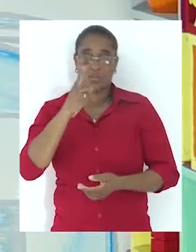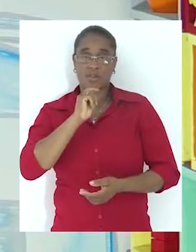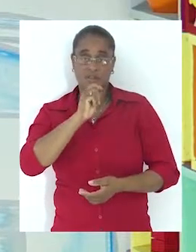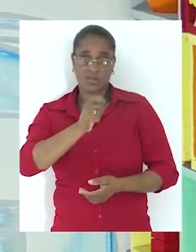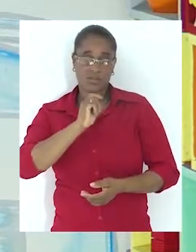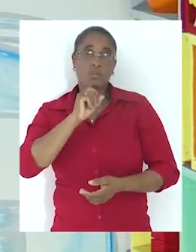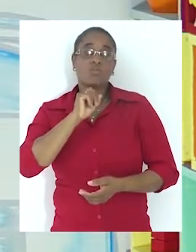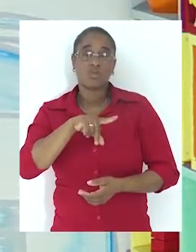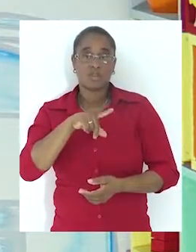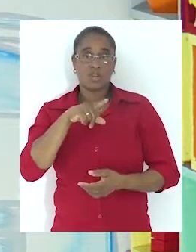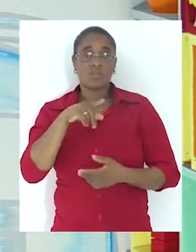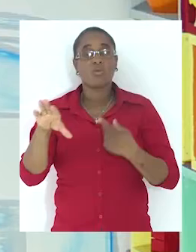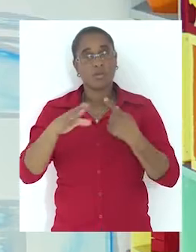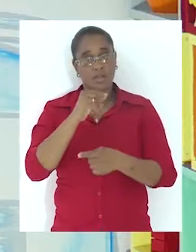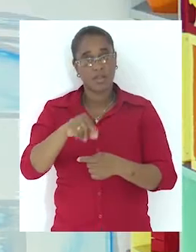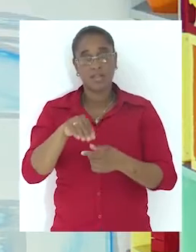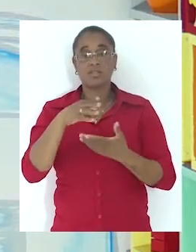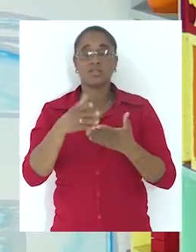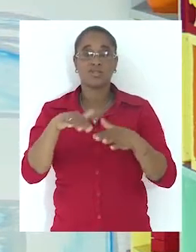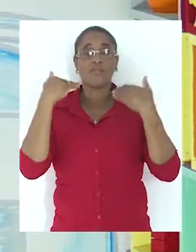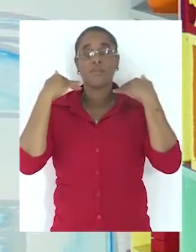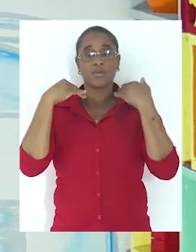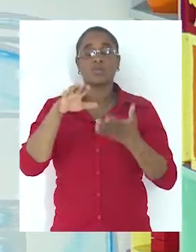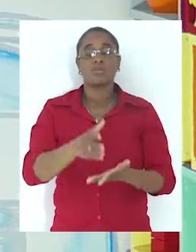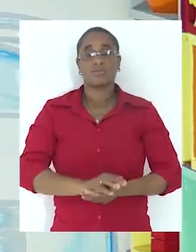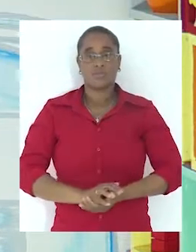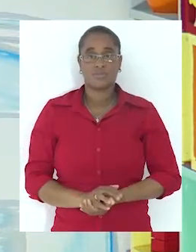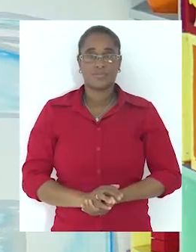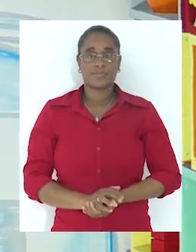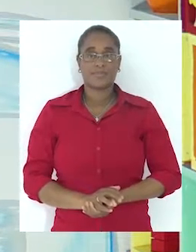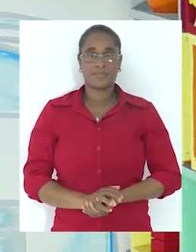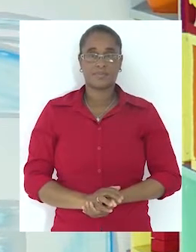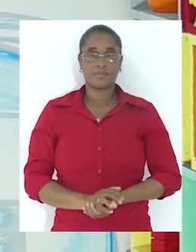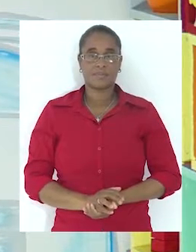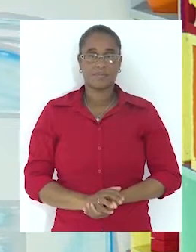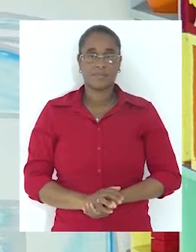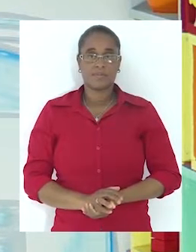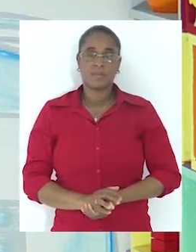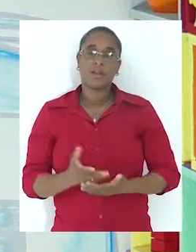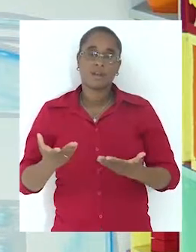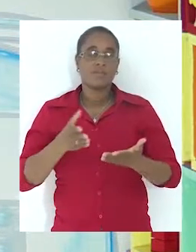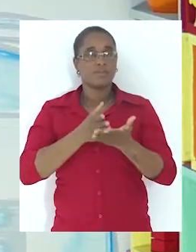entrevista podemos colher esses dados. Então, vamos continuar.